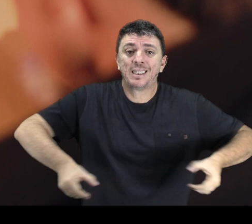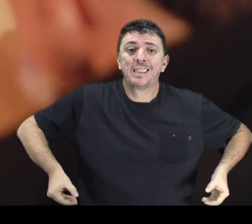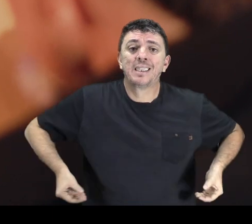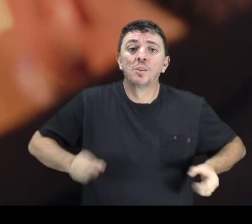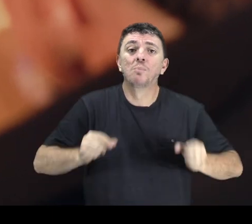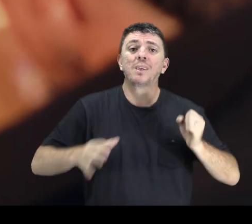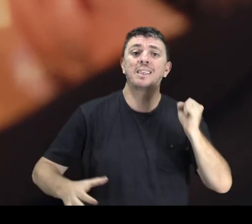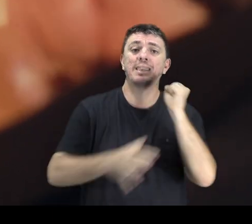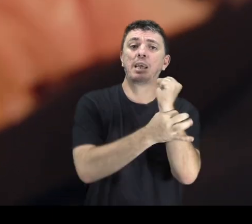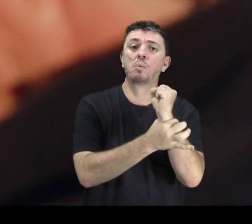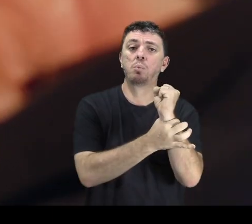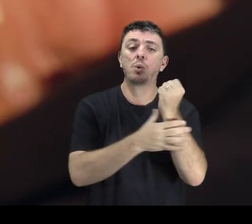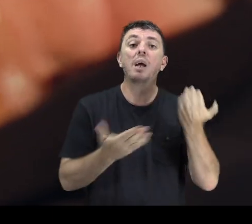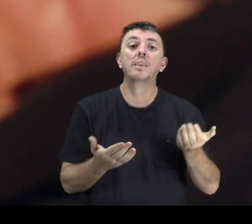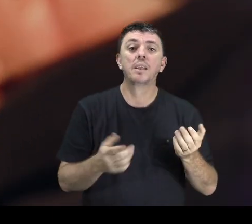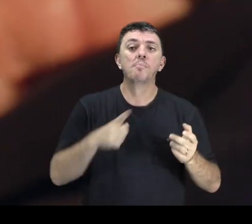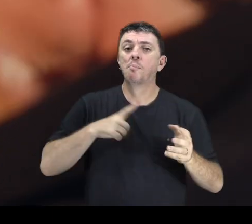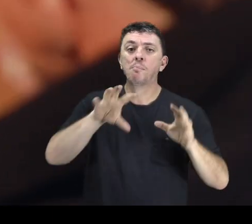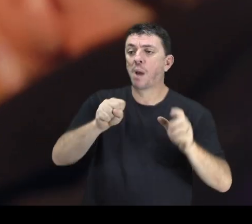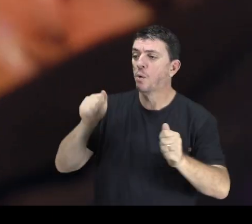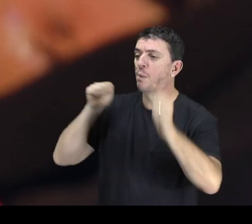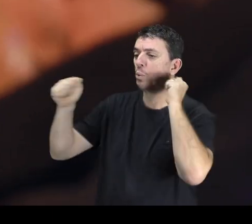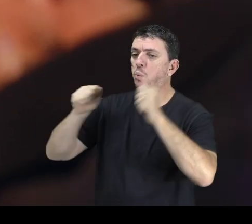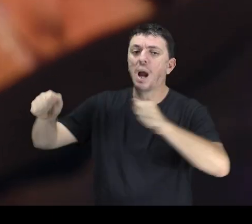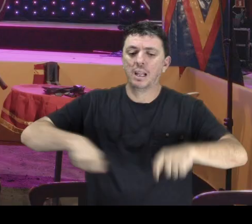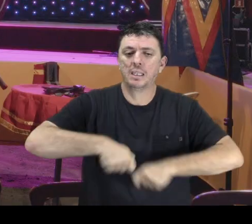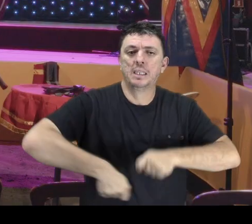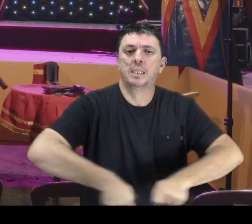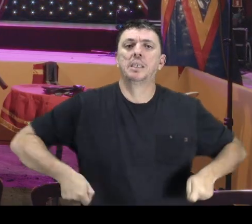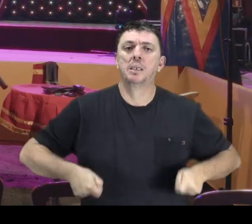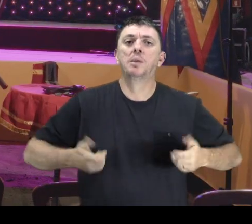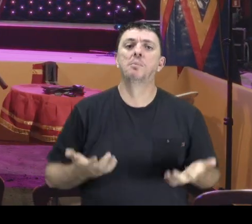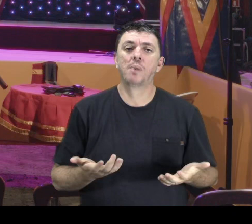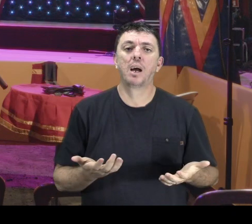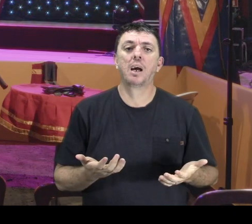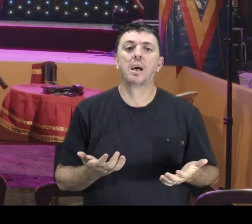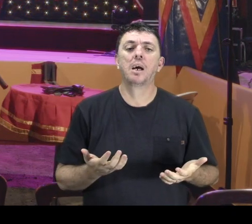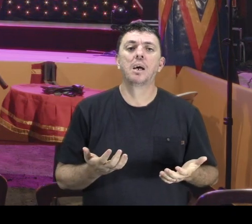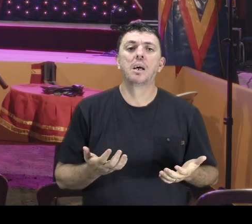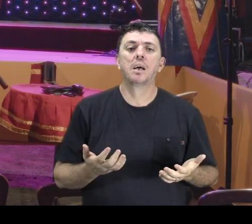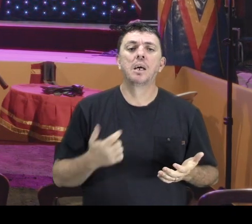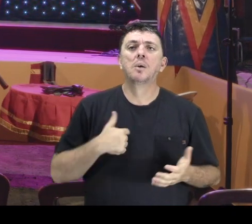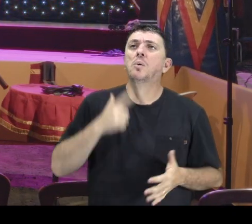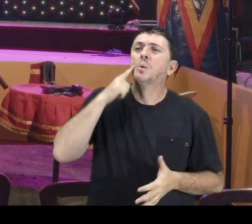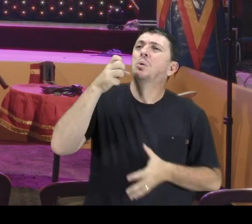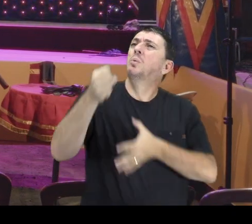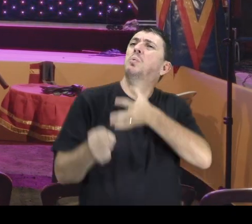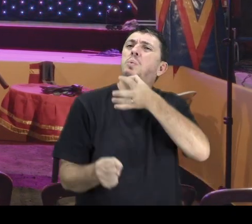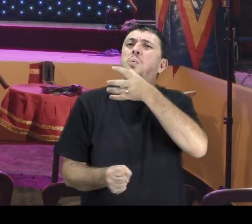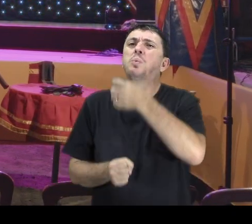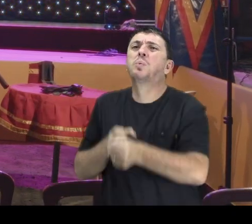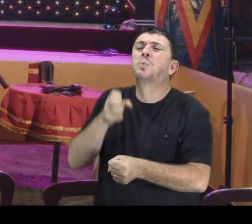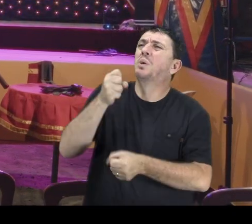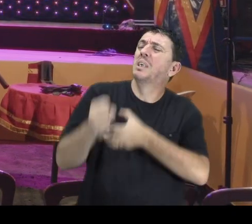uma toalha amarrada na cintura. Então a gente aprendeu assim. E eu subi num puta calor, suando, subi,